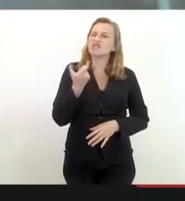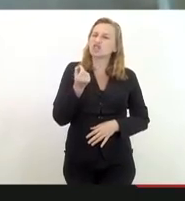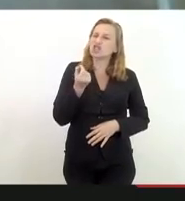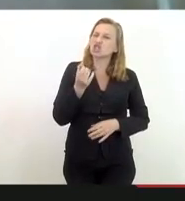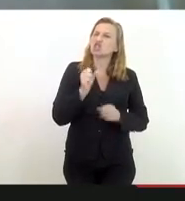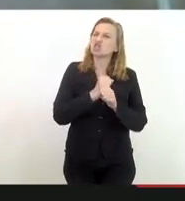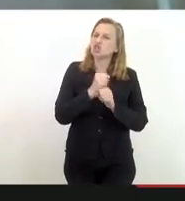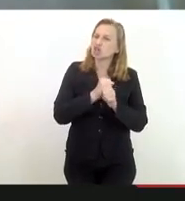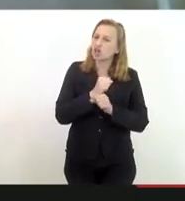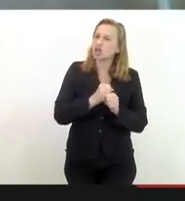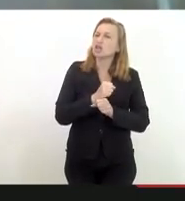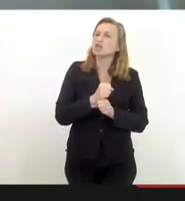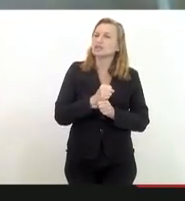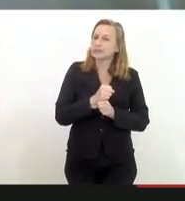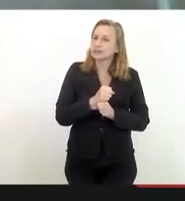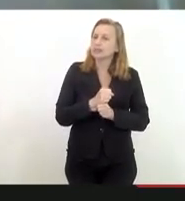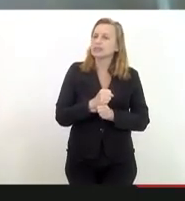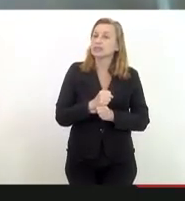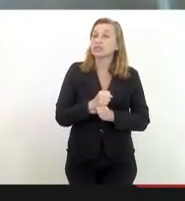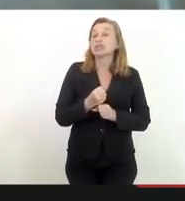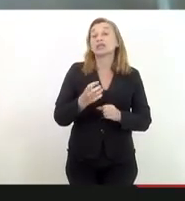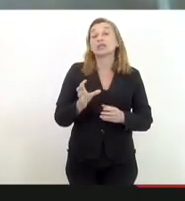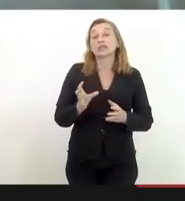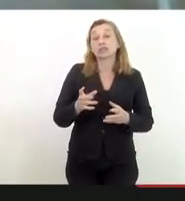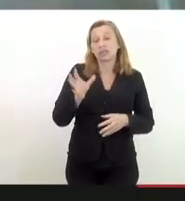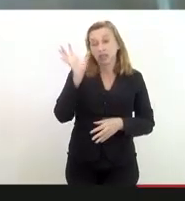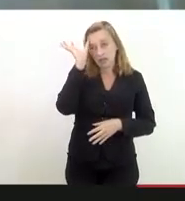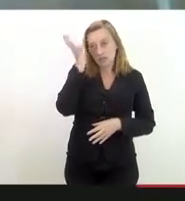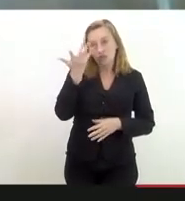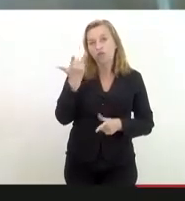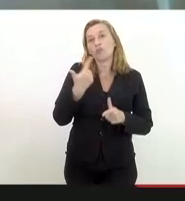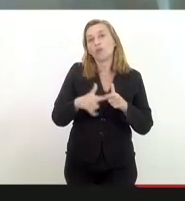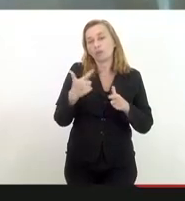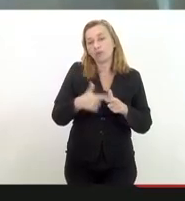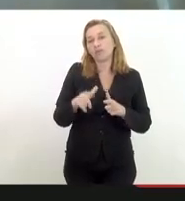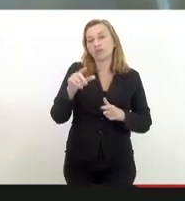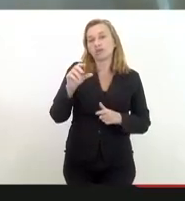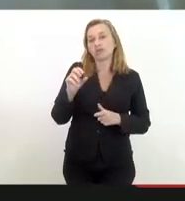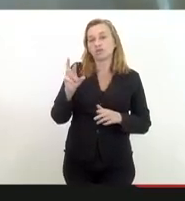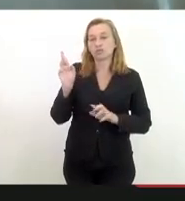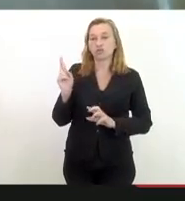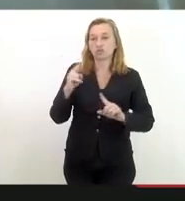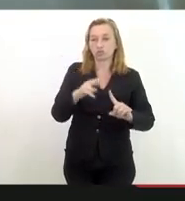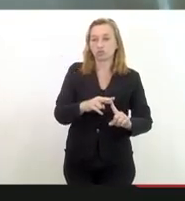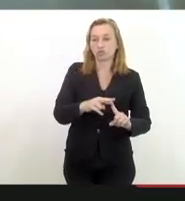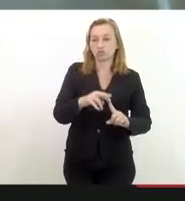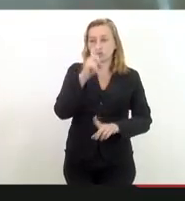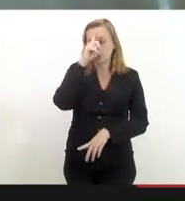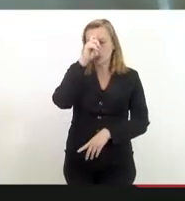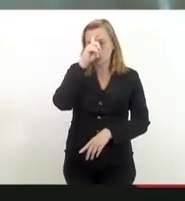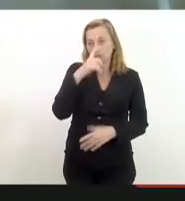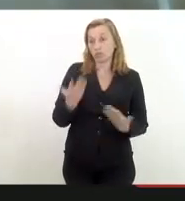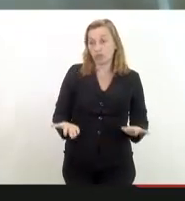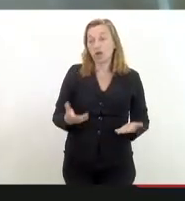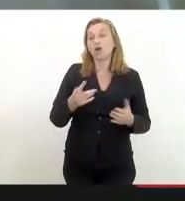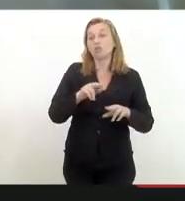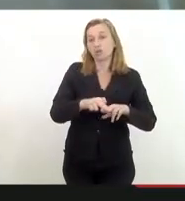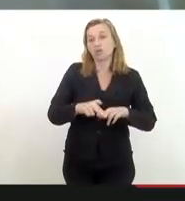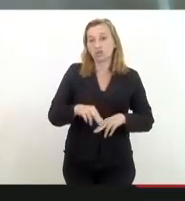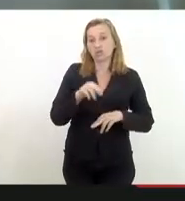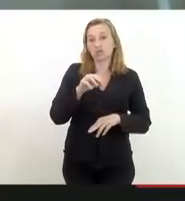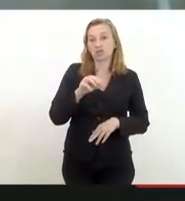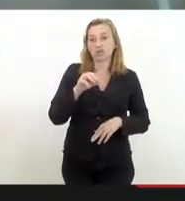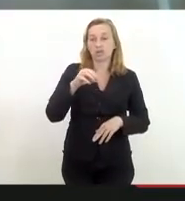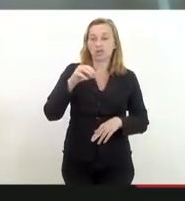às turras com o Estado para tentar resolver a situação do hospital de referência. E é por isso que o MP pede